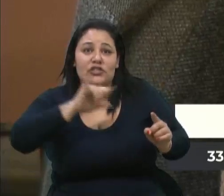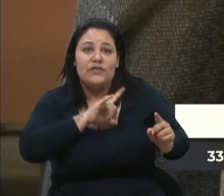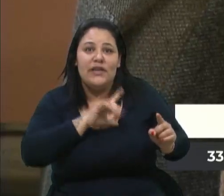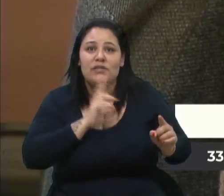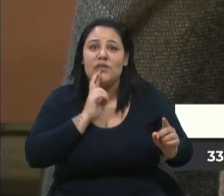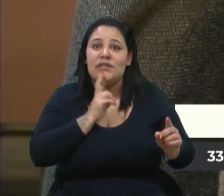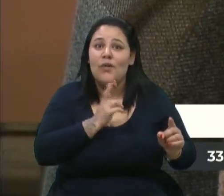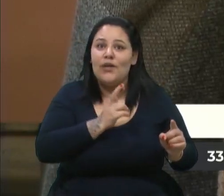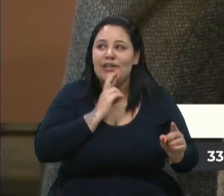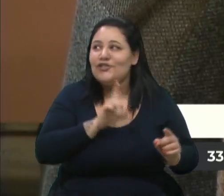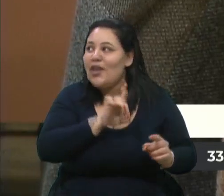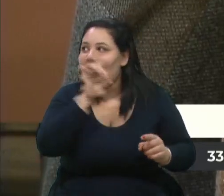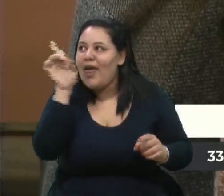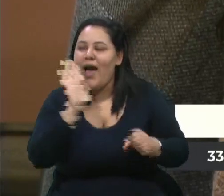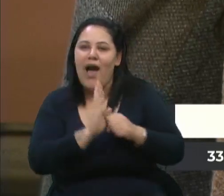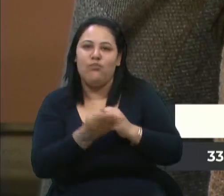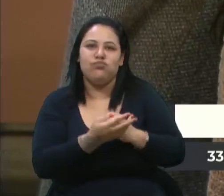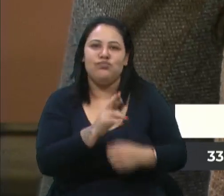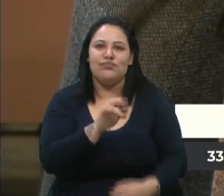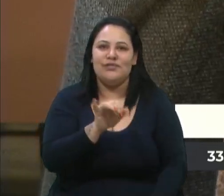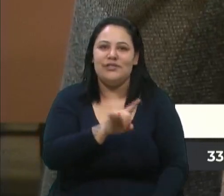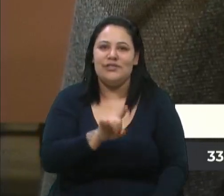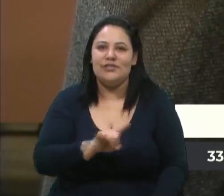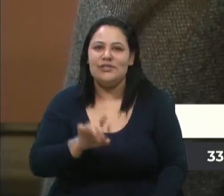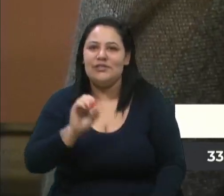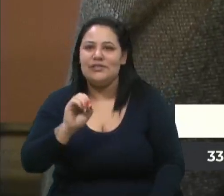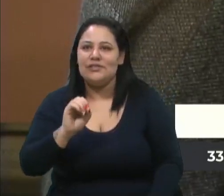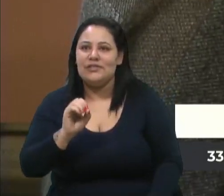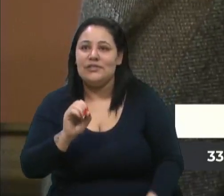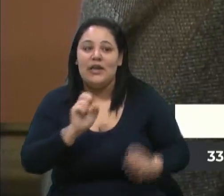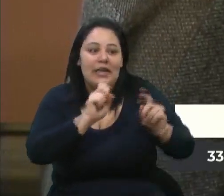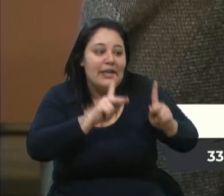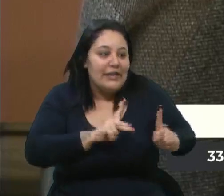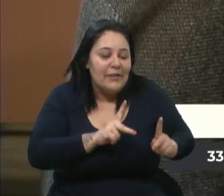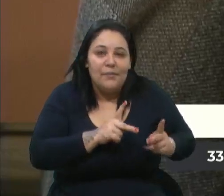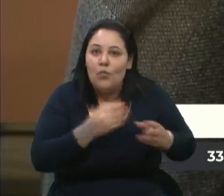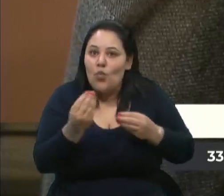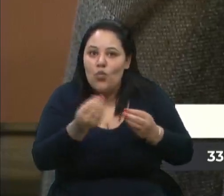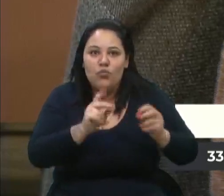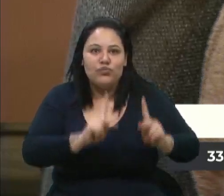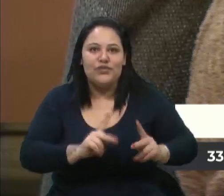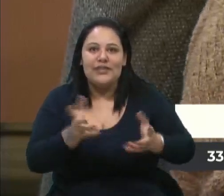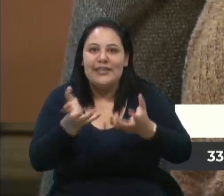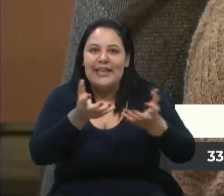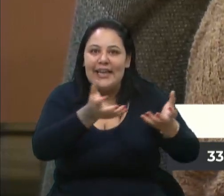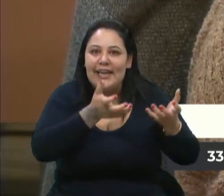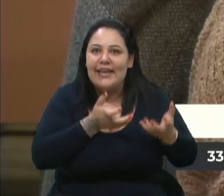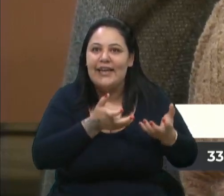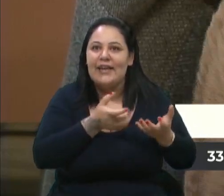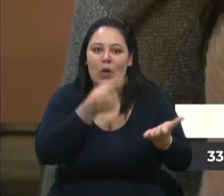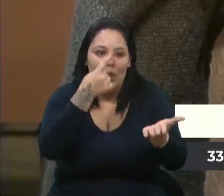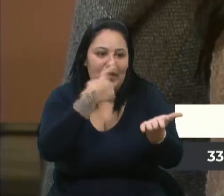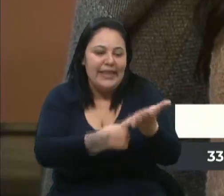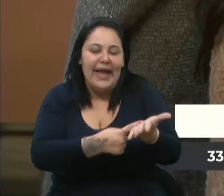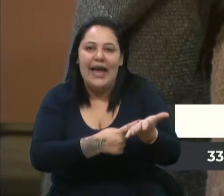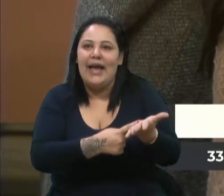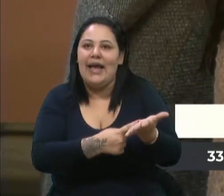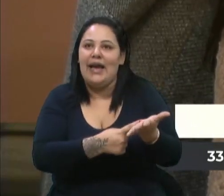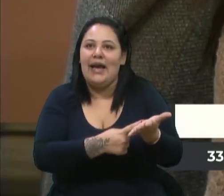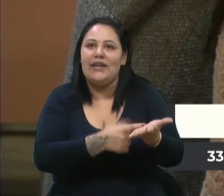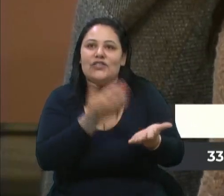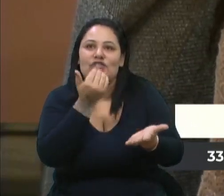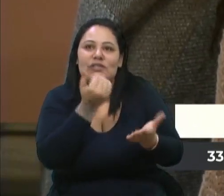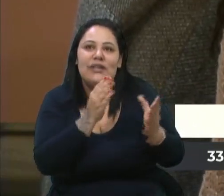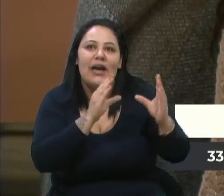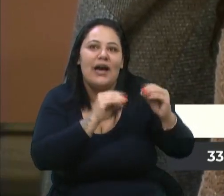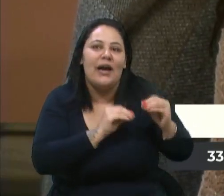restaurante. Quem não gostaria de almoçar ou jantar ou marcar, como é que a